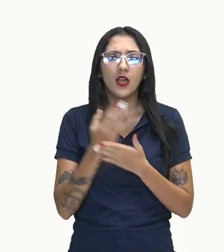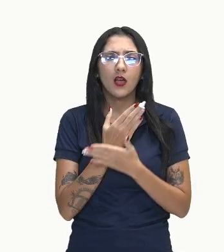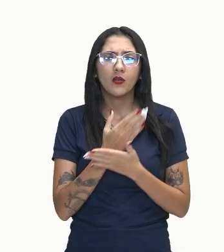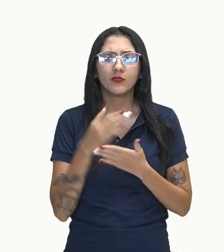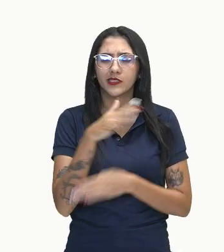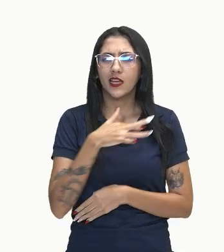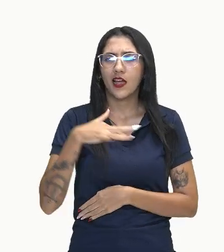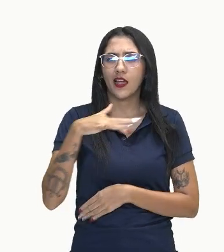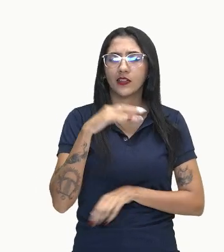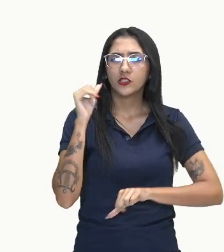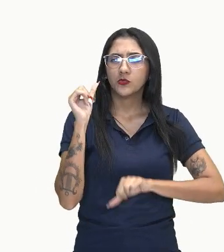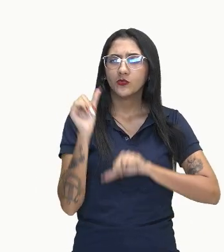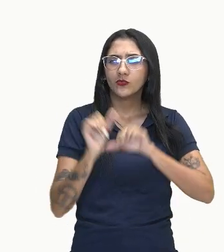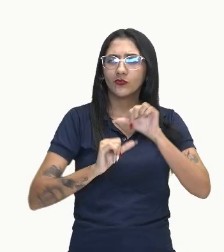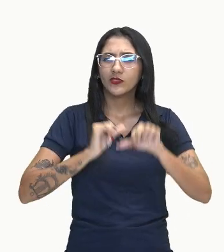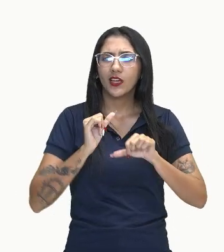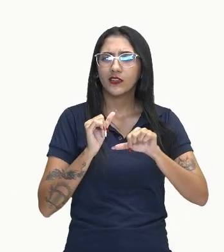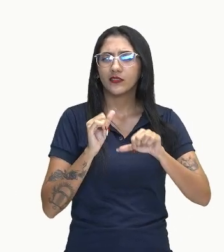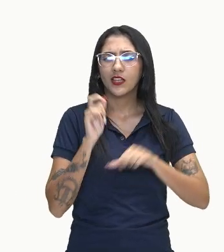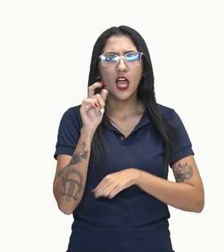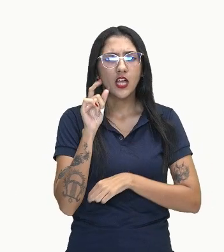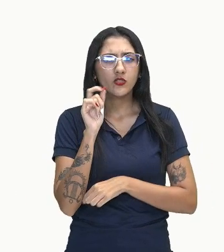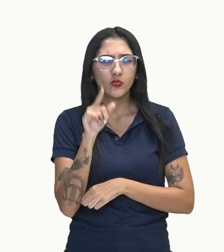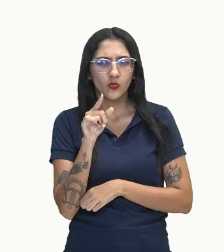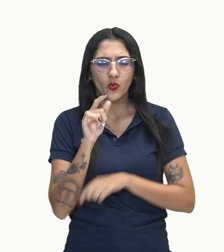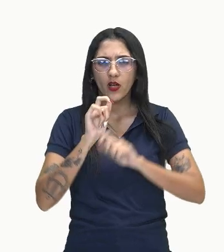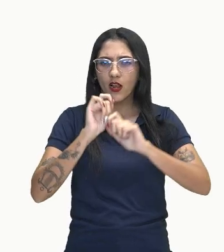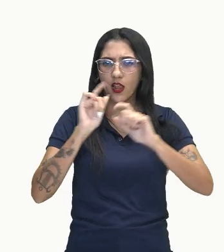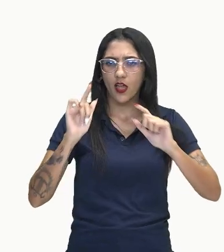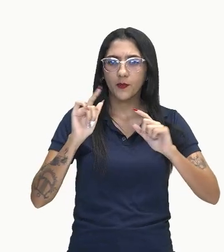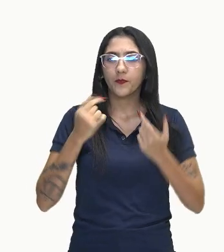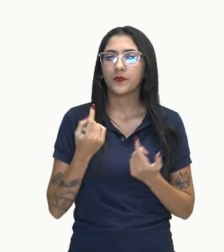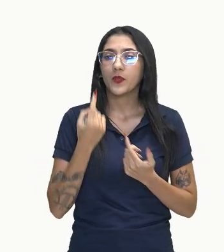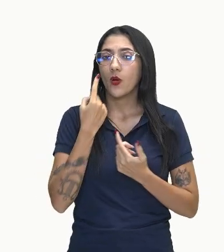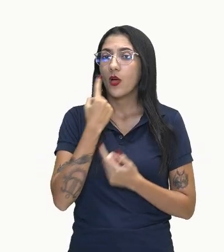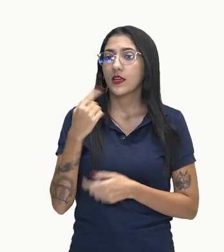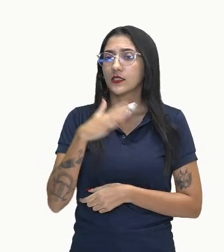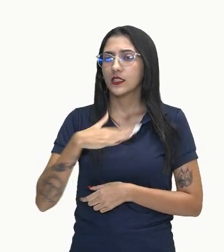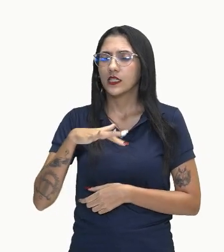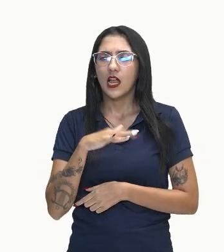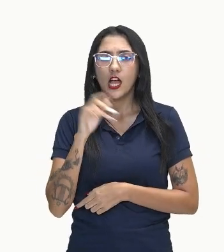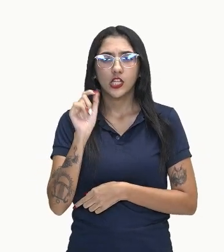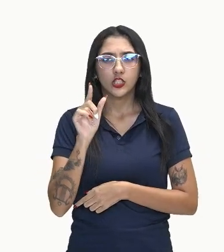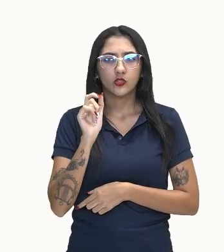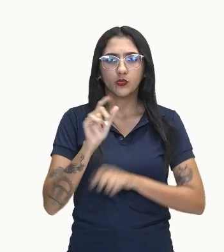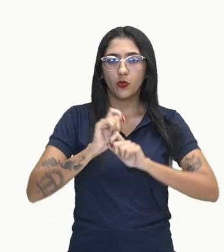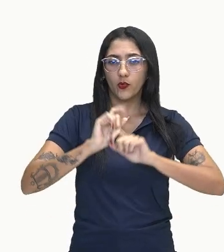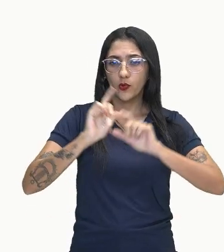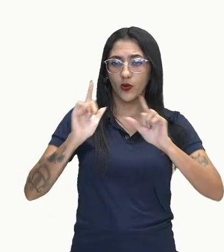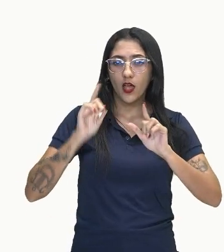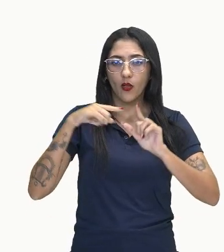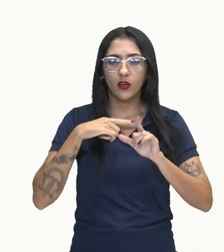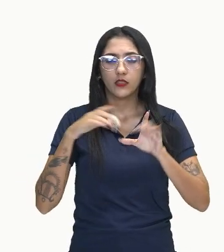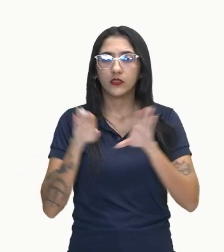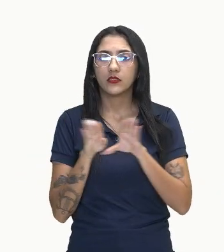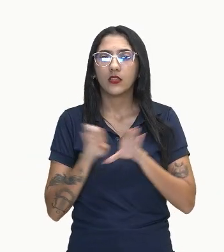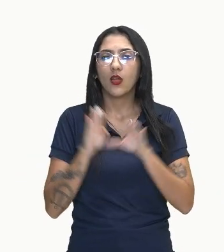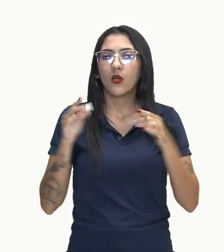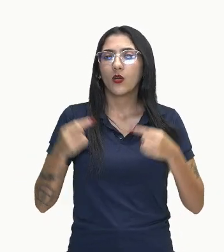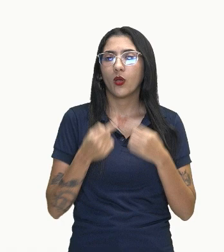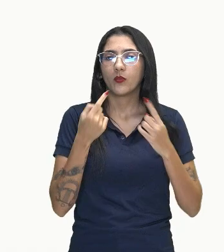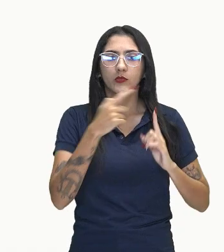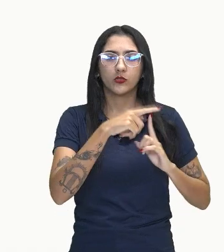já vai ser essa parte em azul. Essas faixas de transição também fazem parte dos domínios